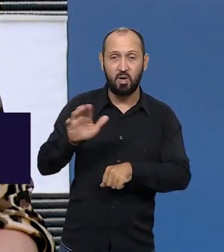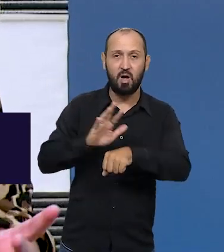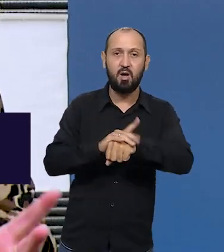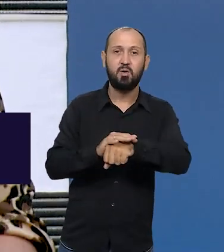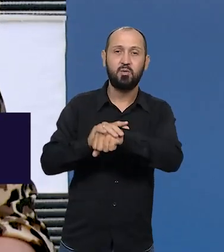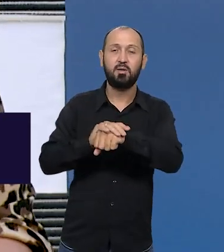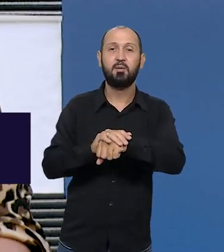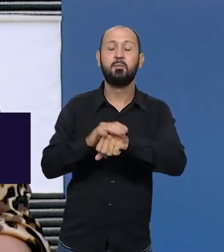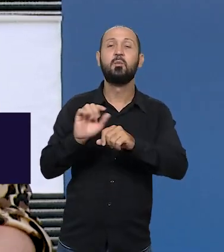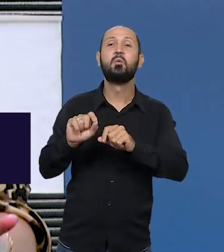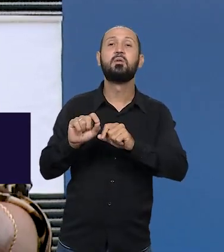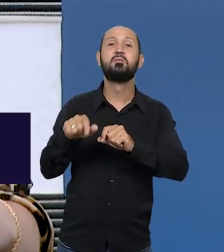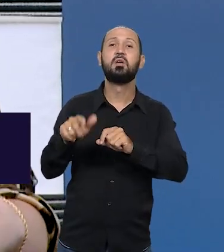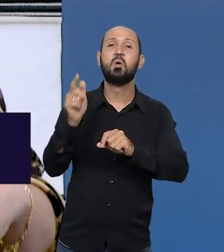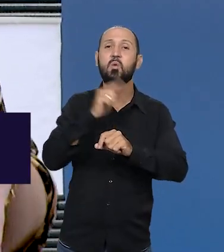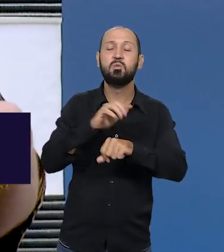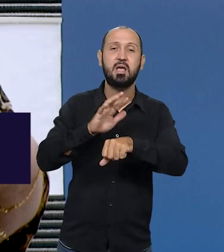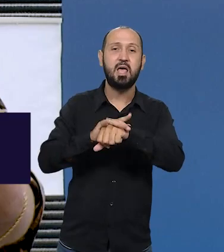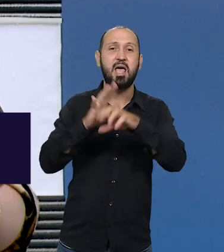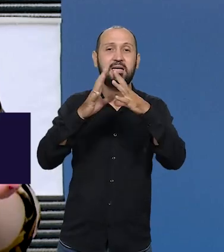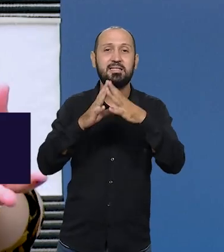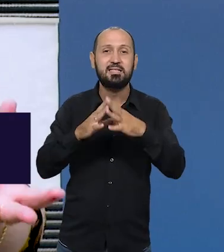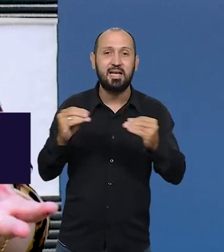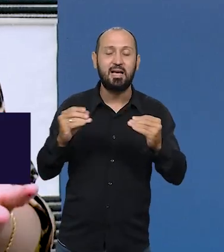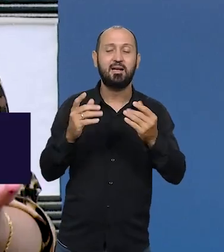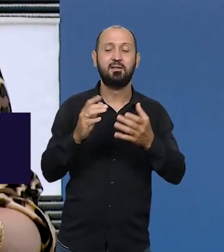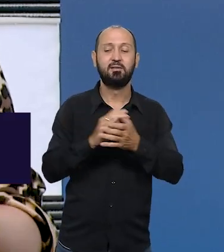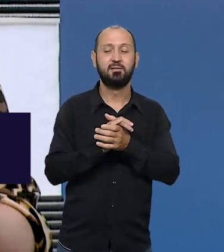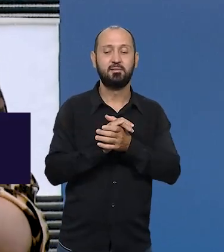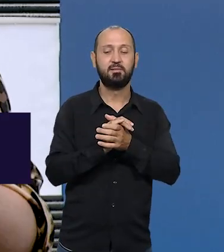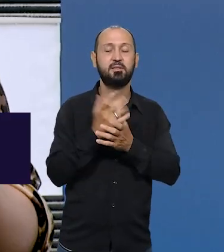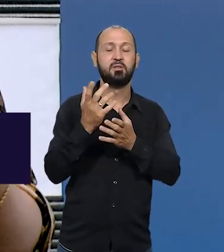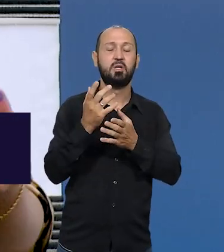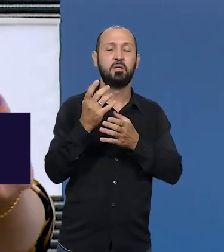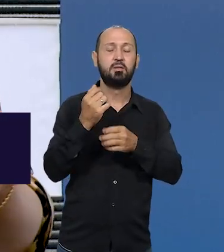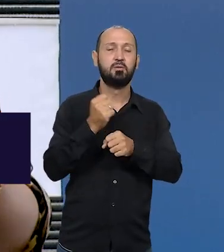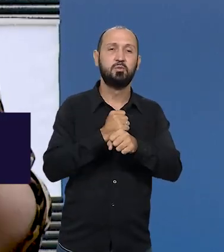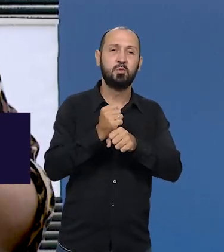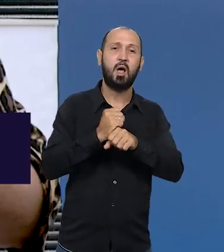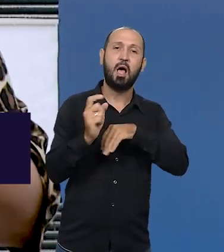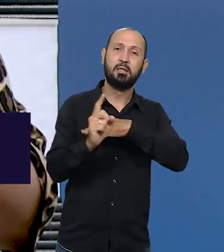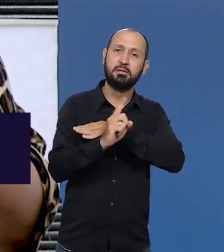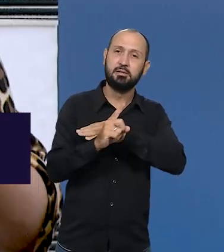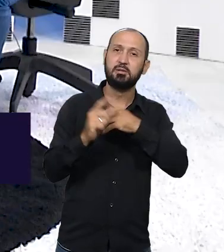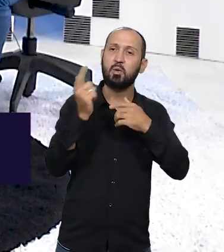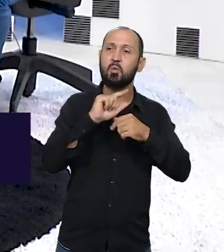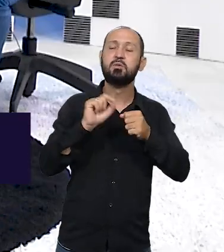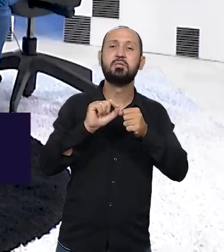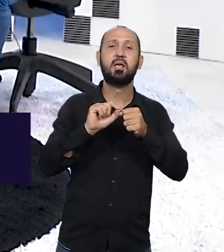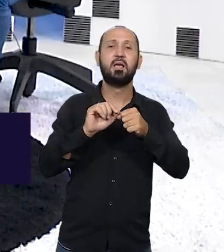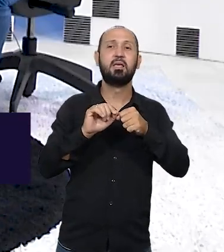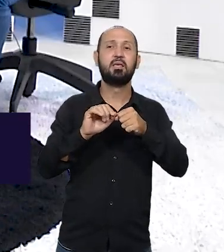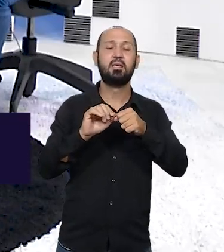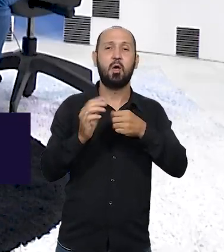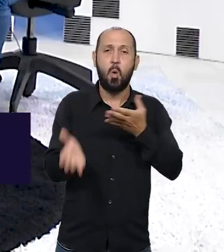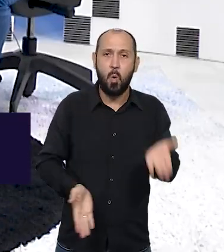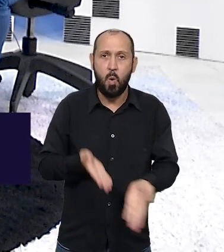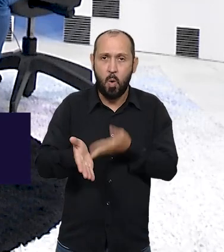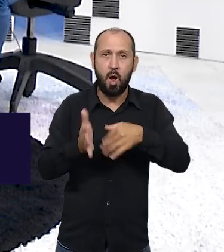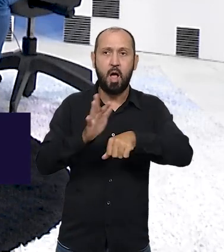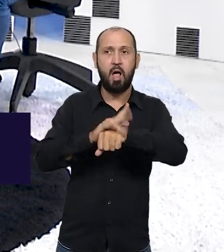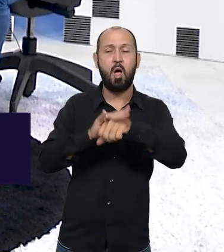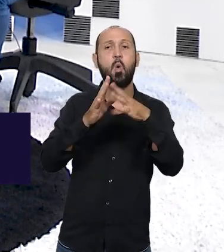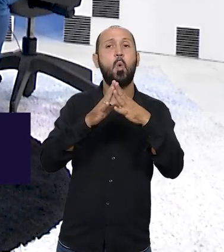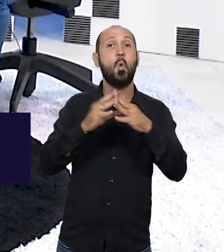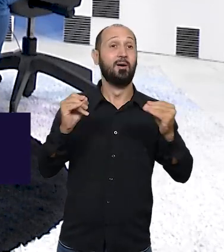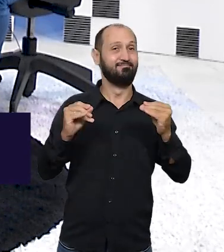pessoa doente é algo que você consegue sarar, durante um tratamento e você consegue concluir e sarar,